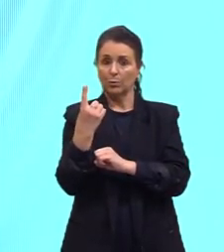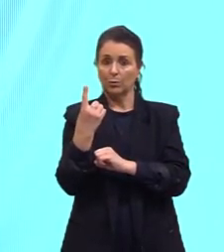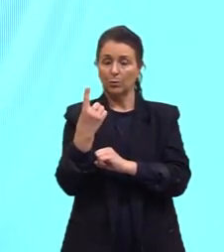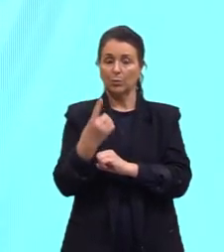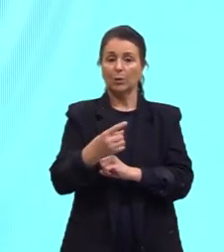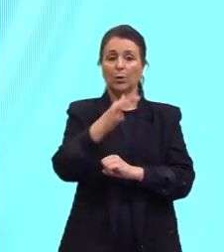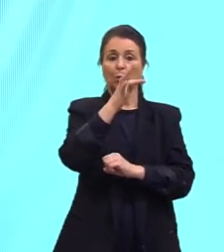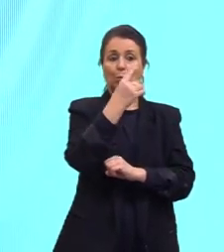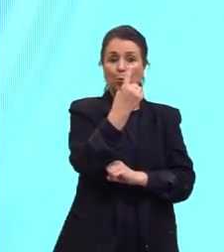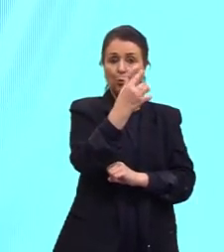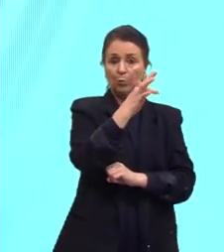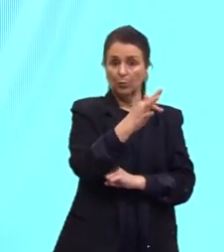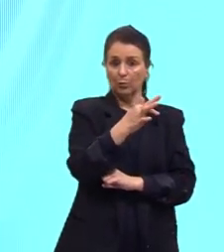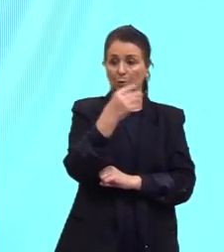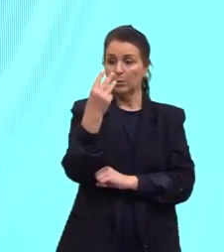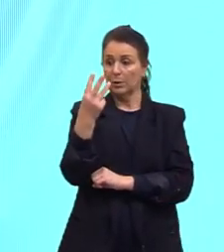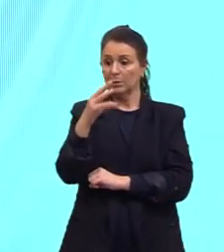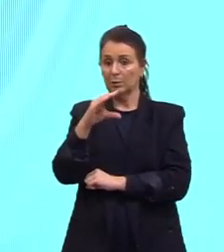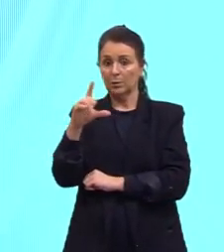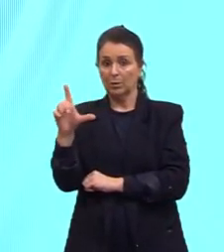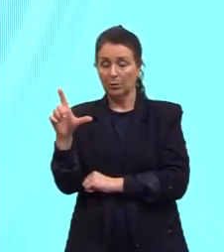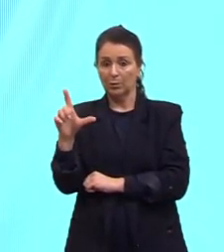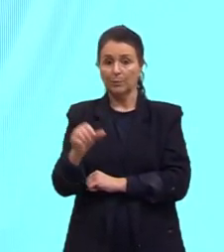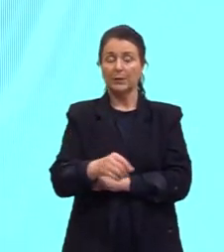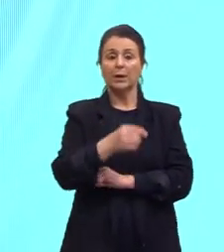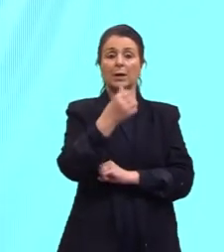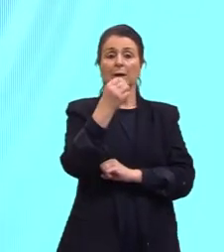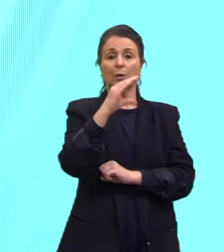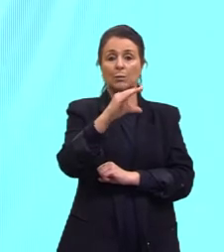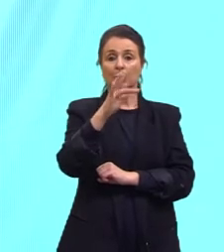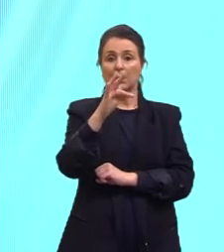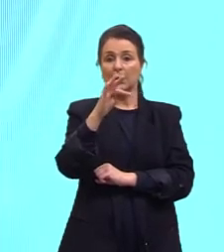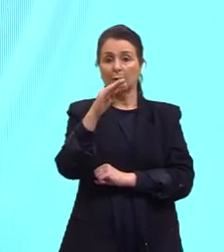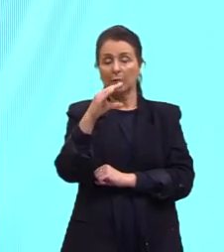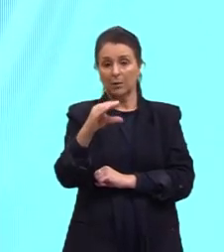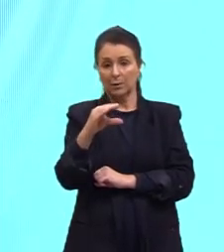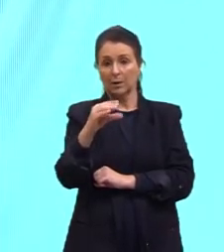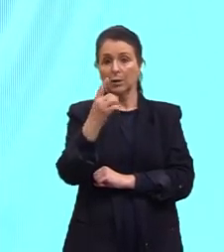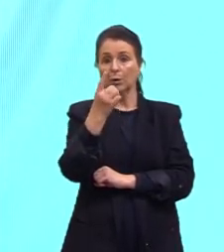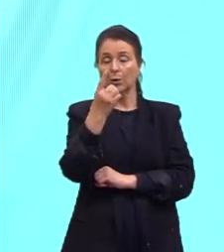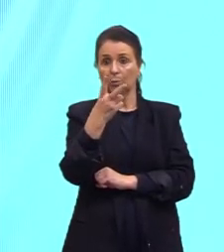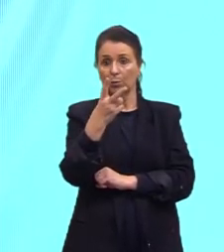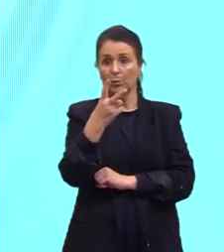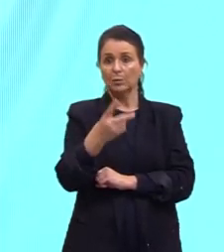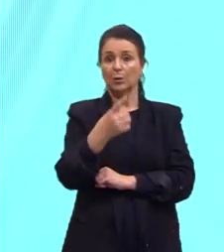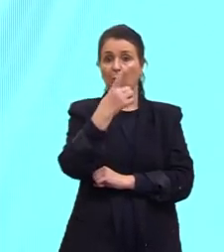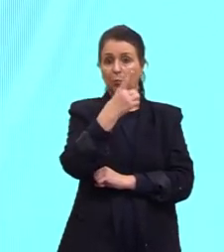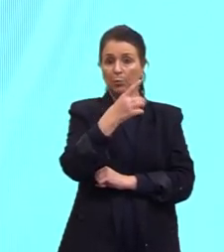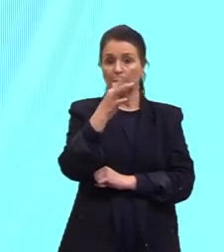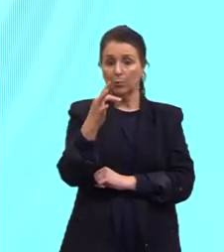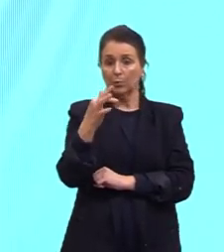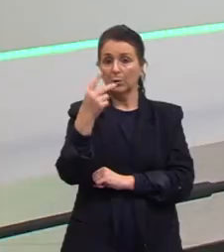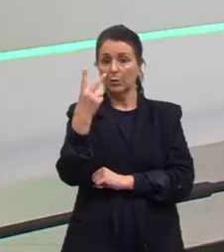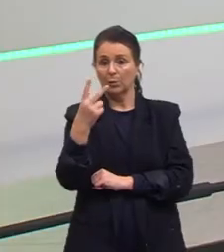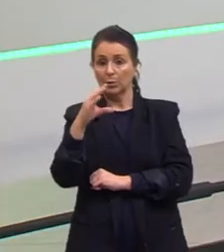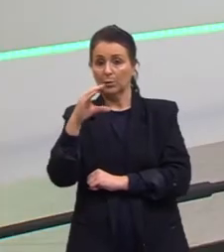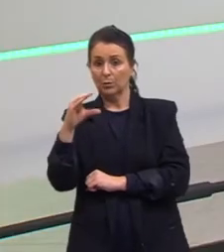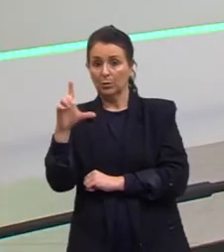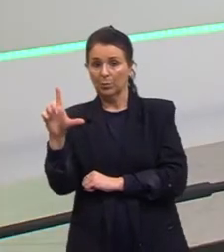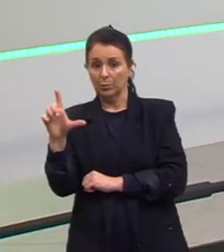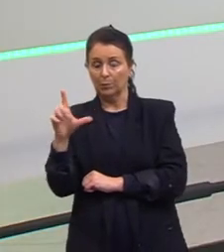3 de cloro tá E no CFC 12 são dois de flúor e dois de cloro isso é átomo de carbono